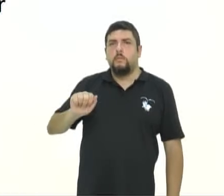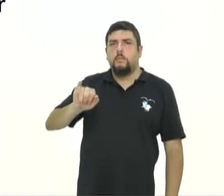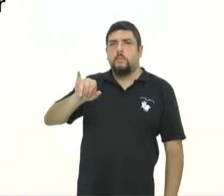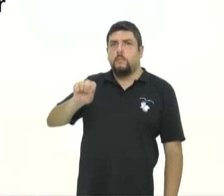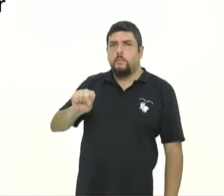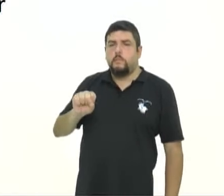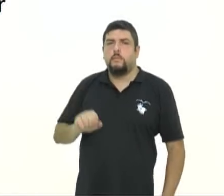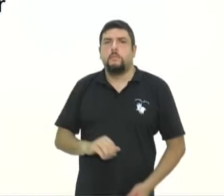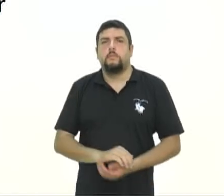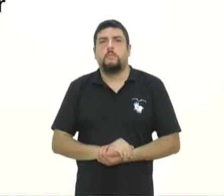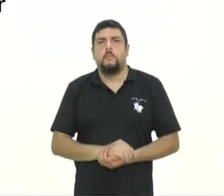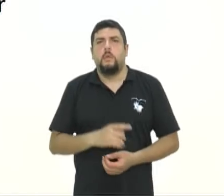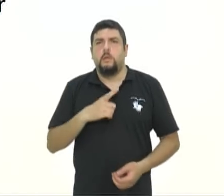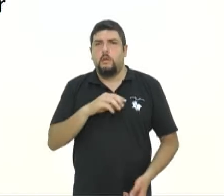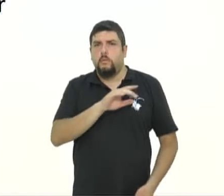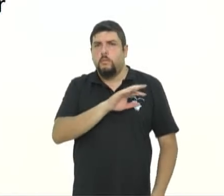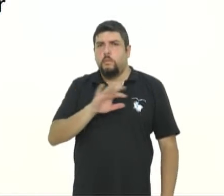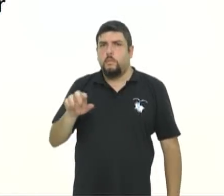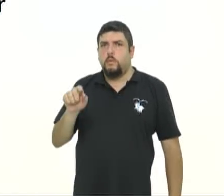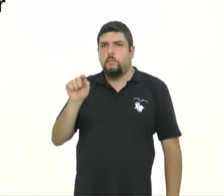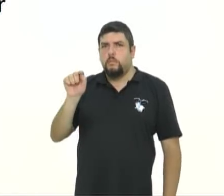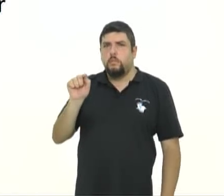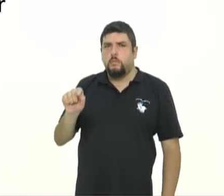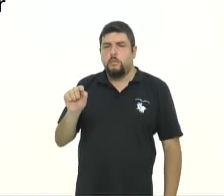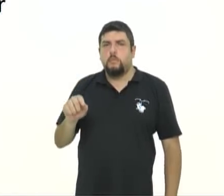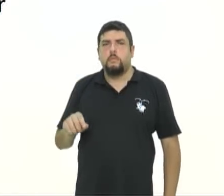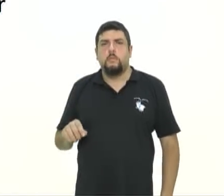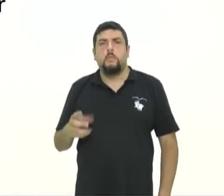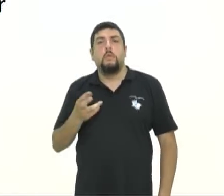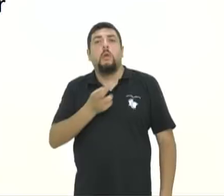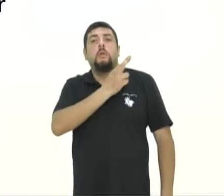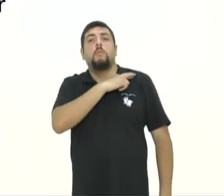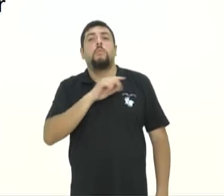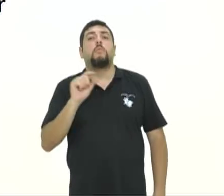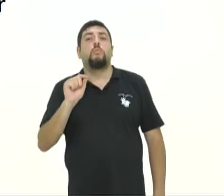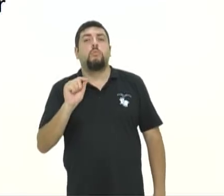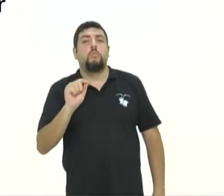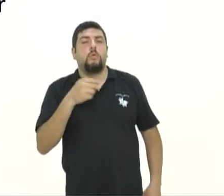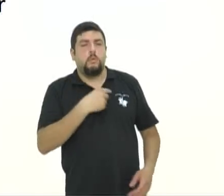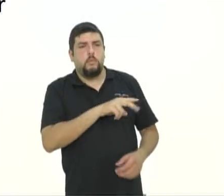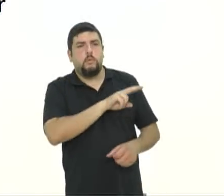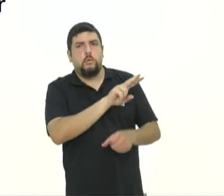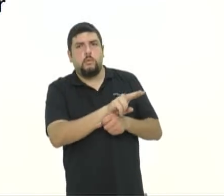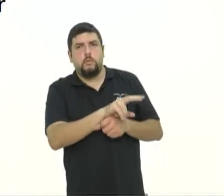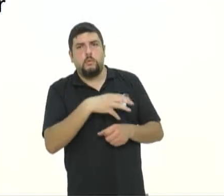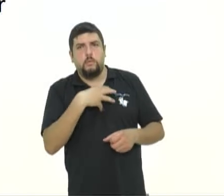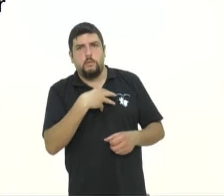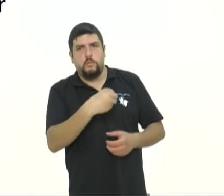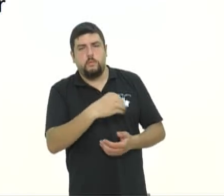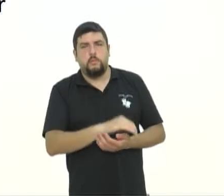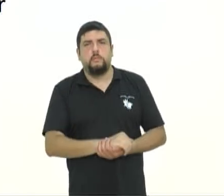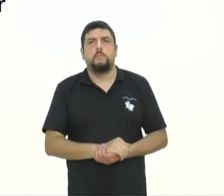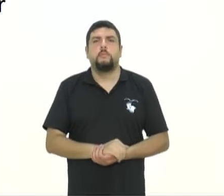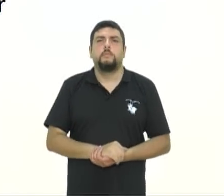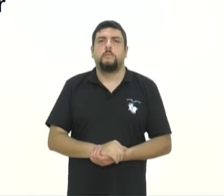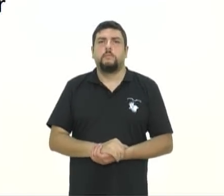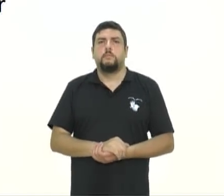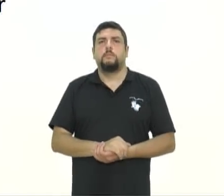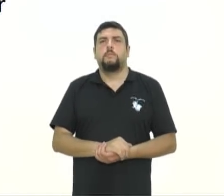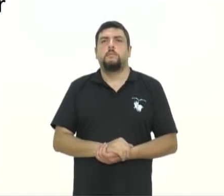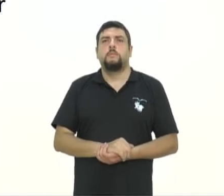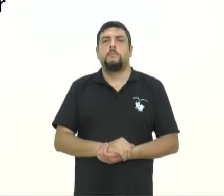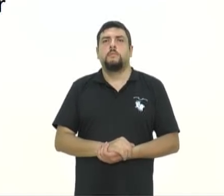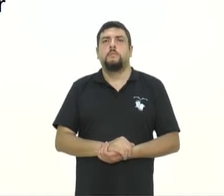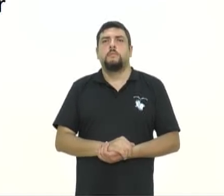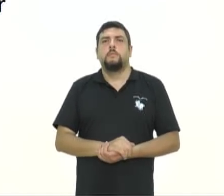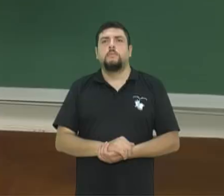O sinal de 2 pontos significando igual, né? Que responsabilidade foi essa que foi atribuída a mentor? Cuidar de seu filho